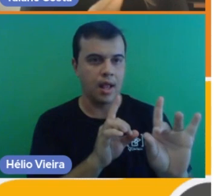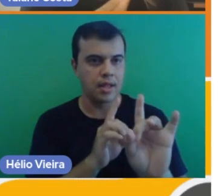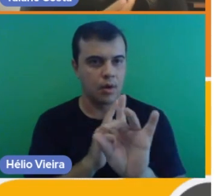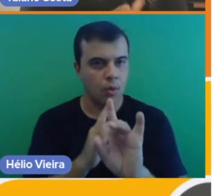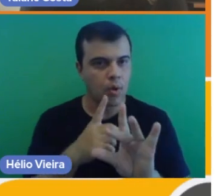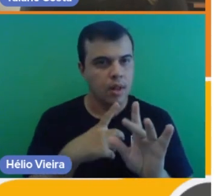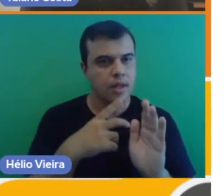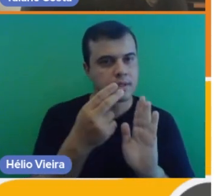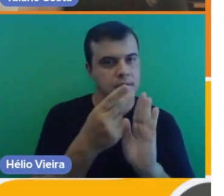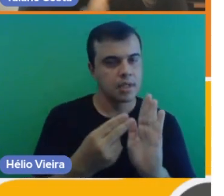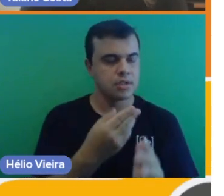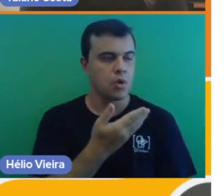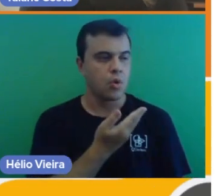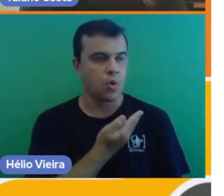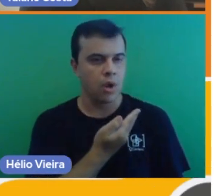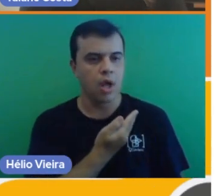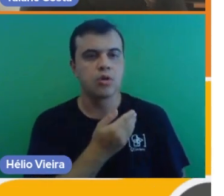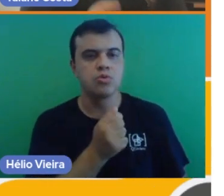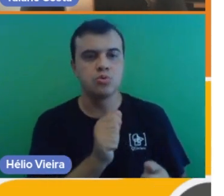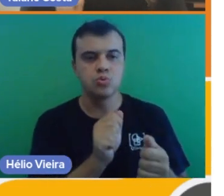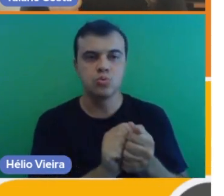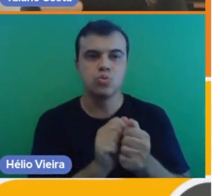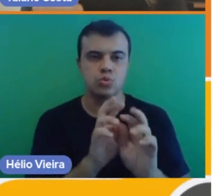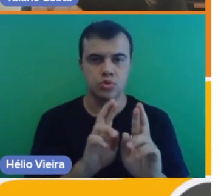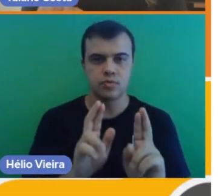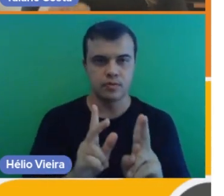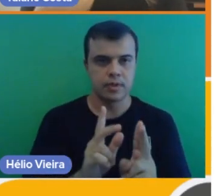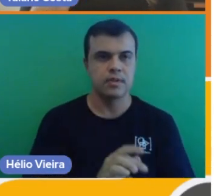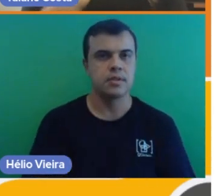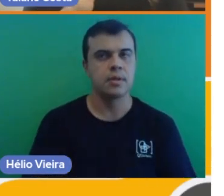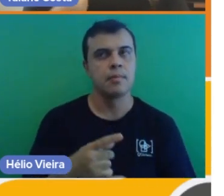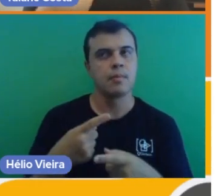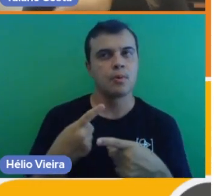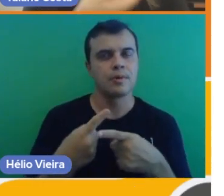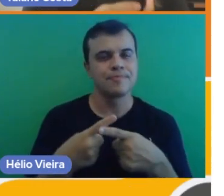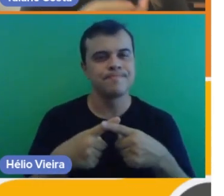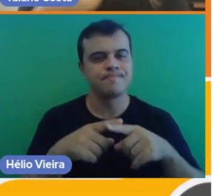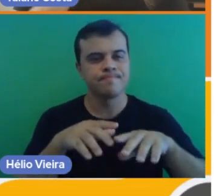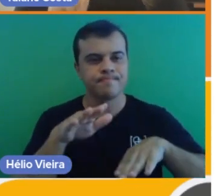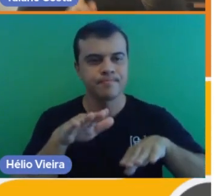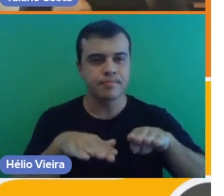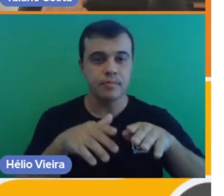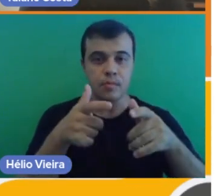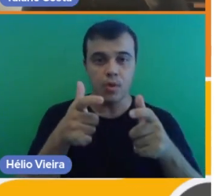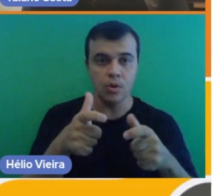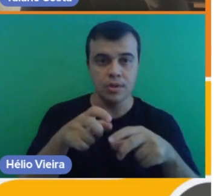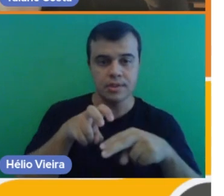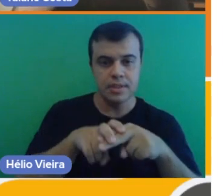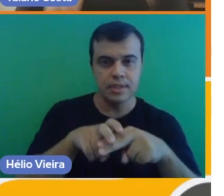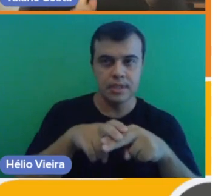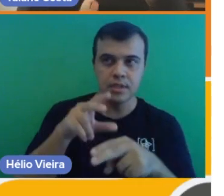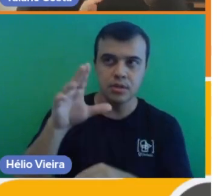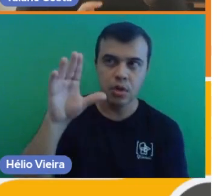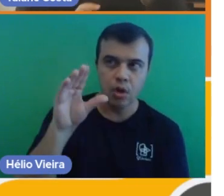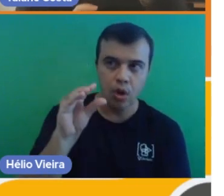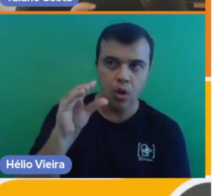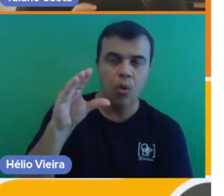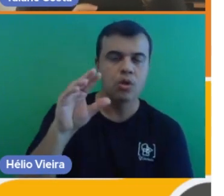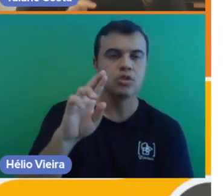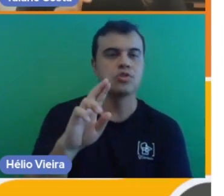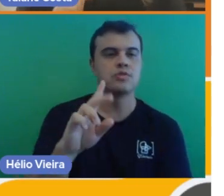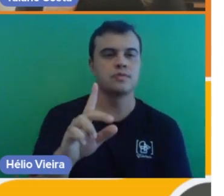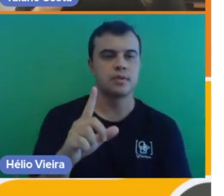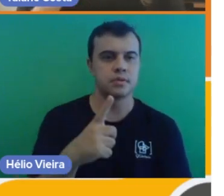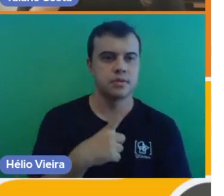desenho do colega, que vai ser diferente, porque dependendo de onde estiver sentando, a luz vai ser diferente,